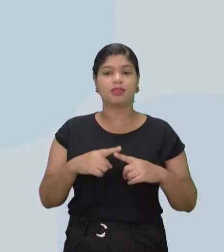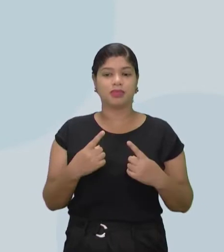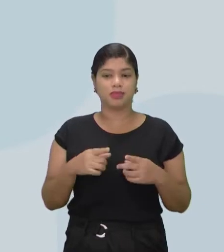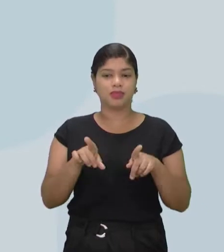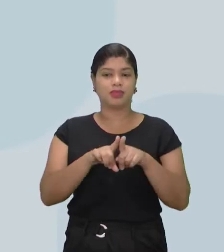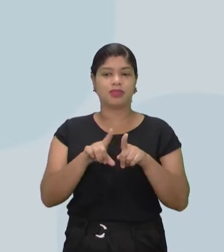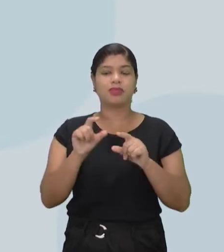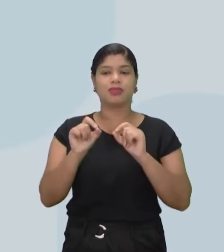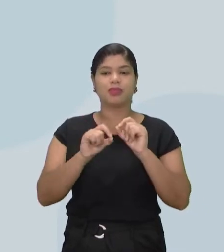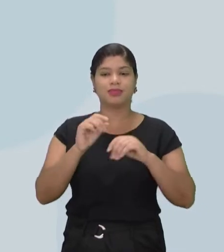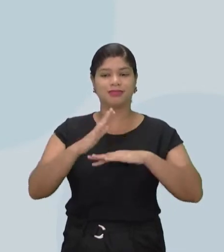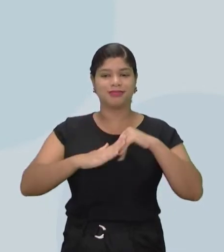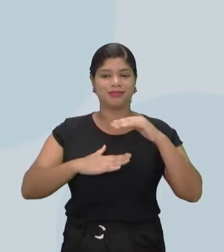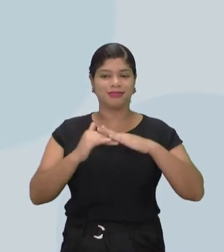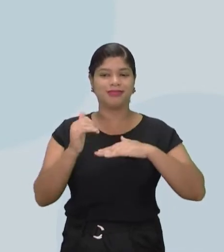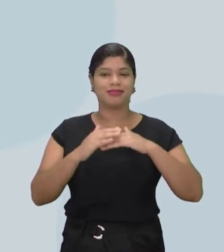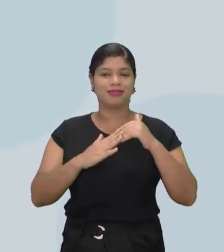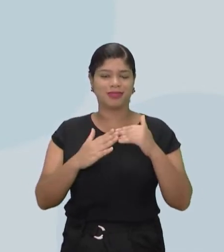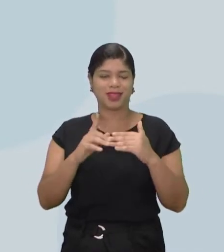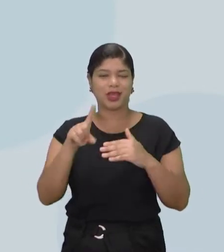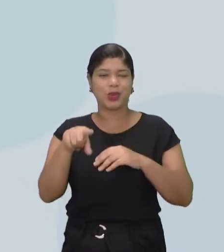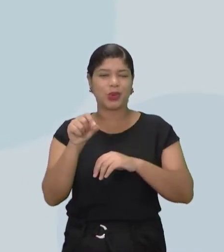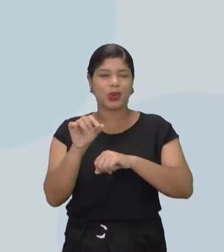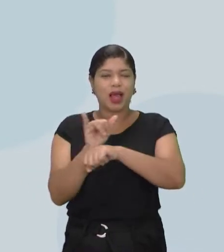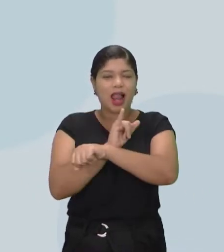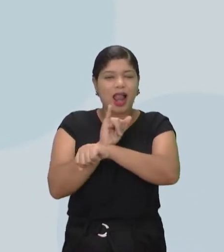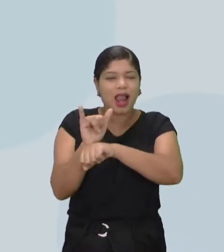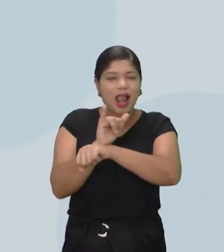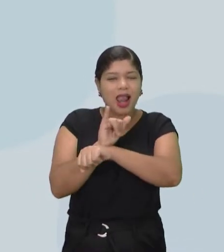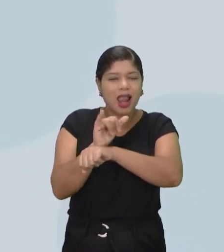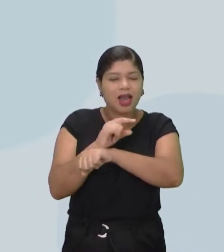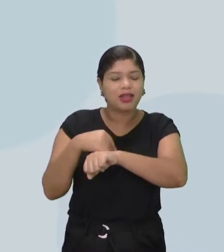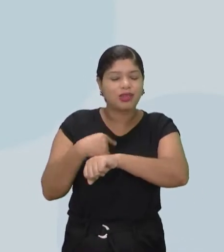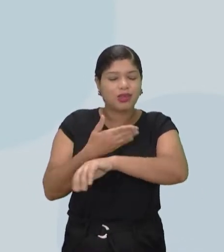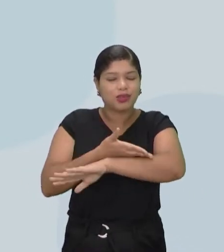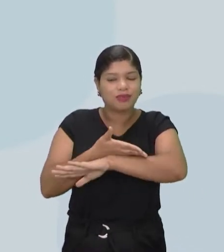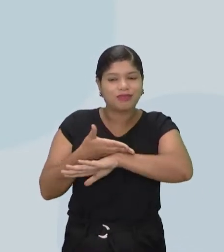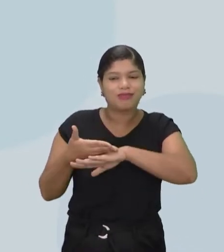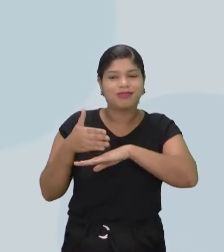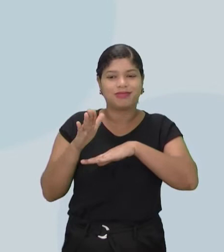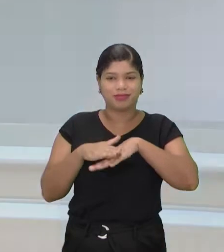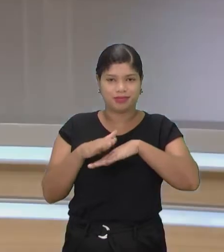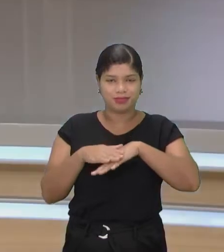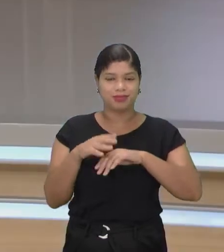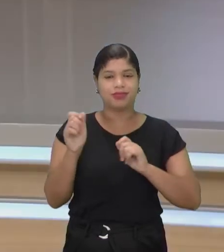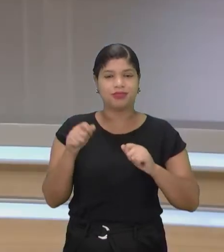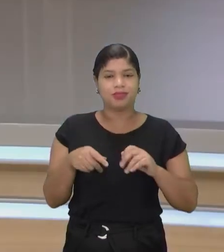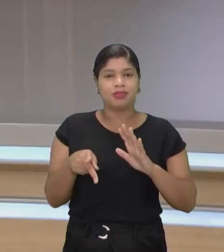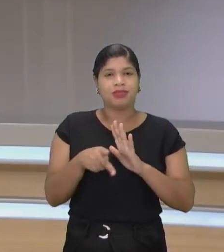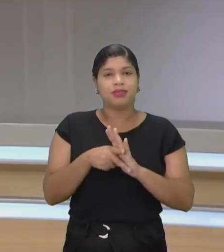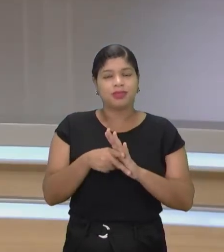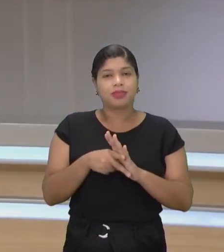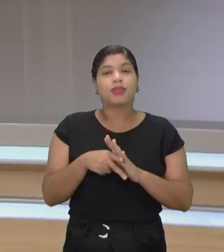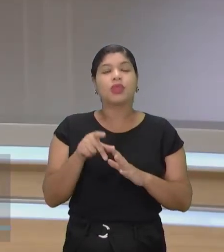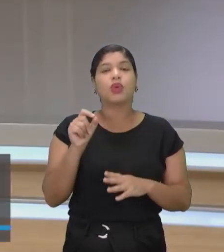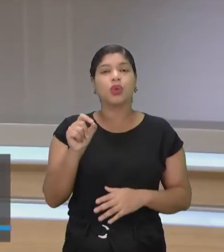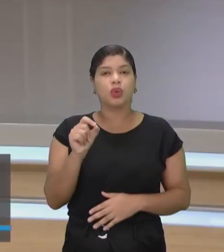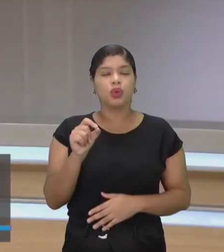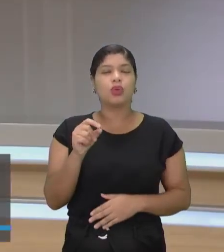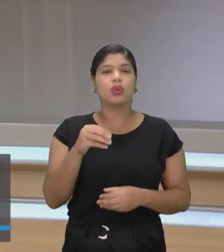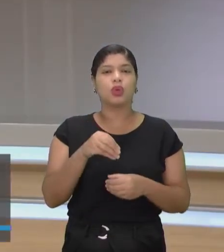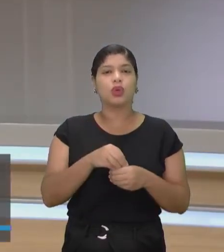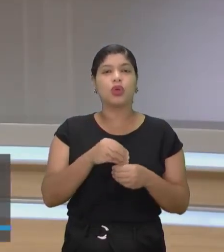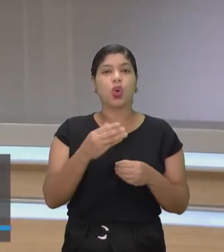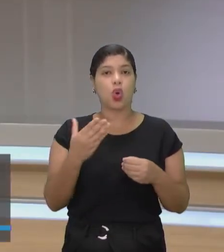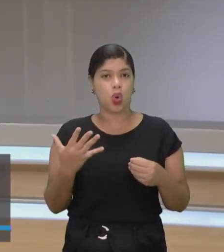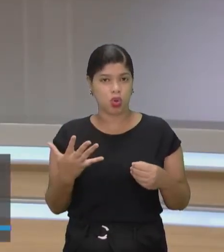nossas habilidades que são basicamente as estratégias que a gente vai seguir para em todo o decorrer desse componente a gente conseguir